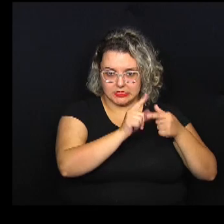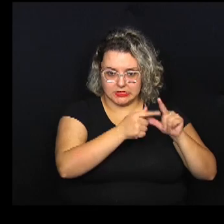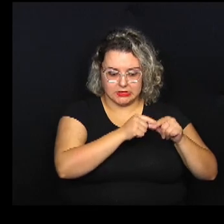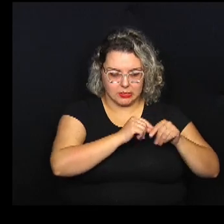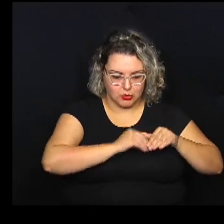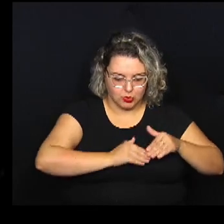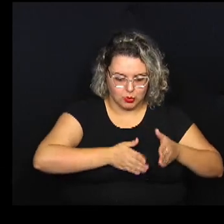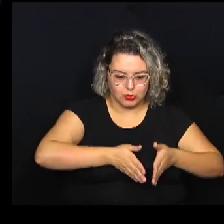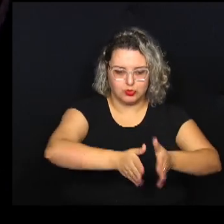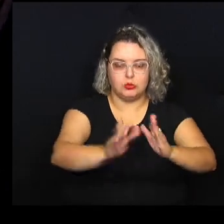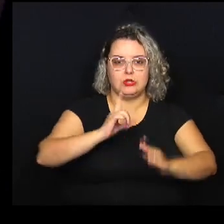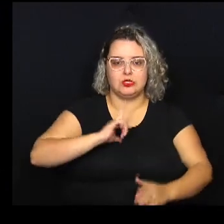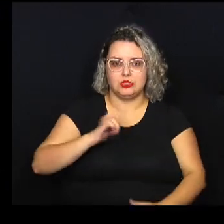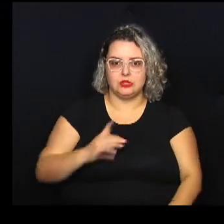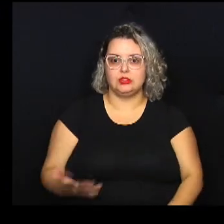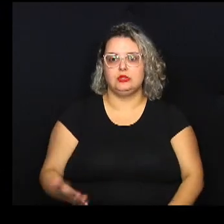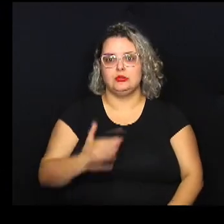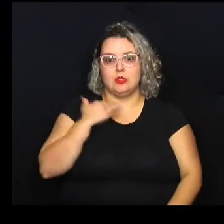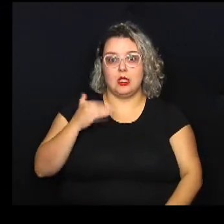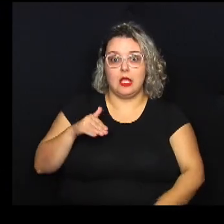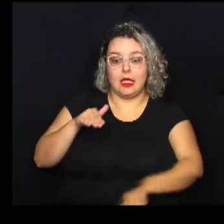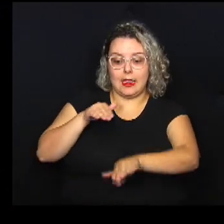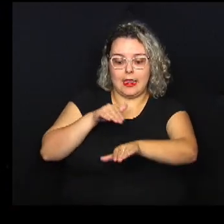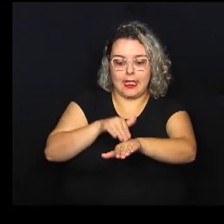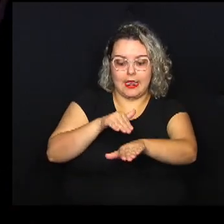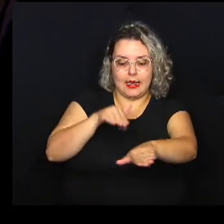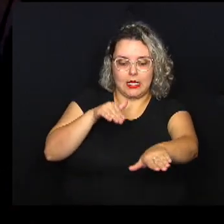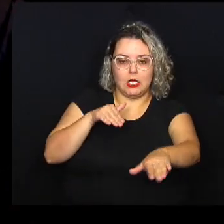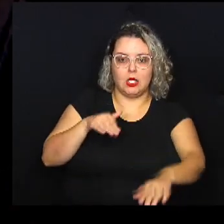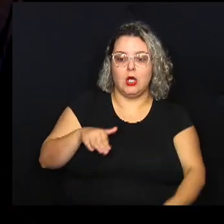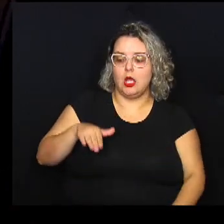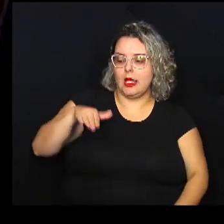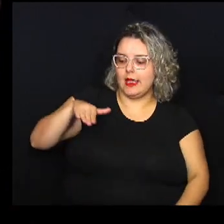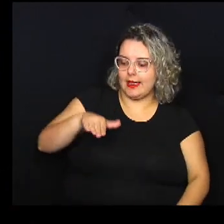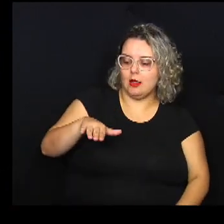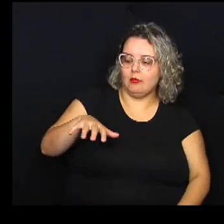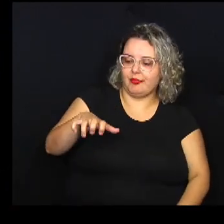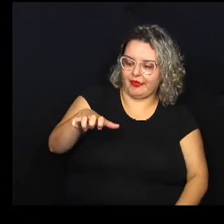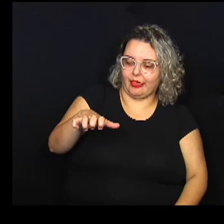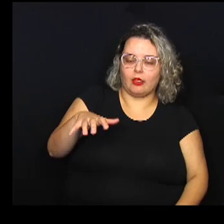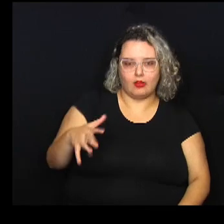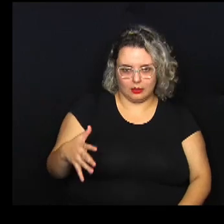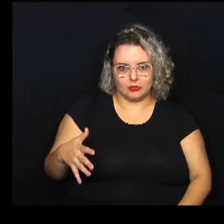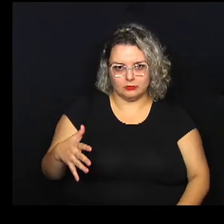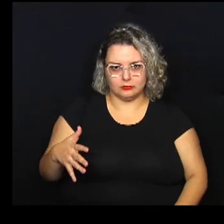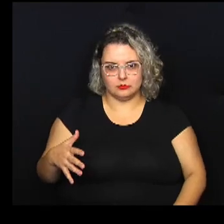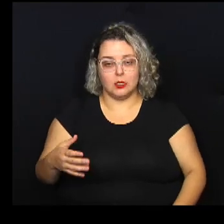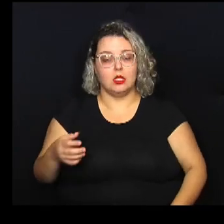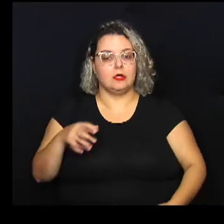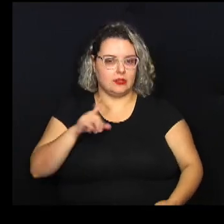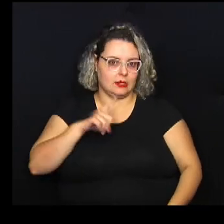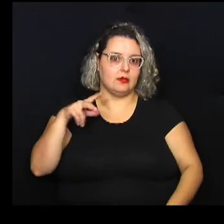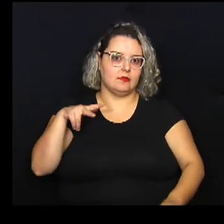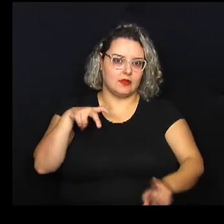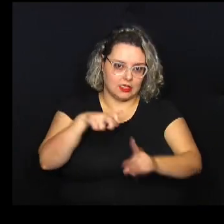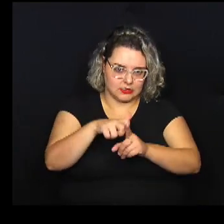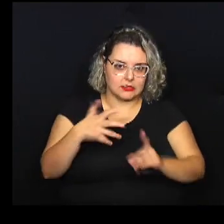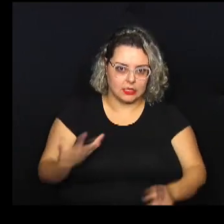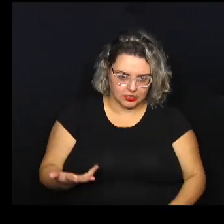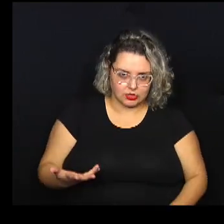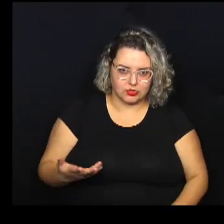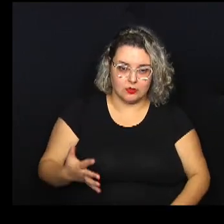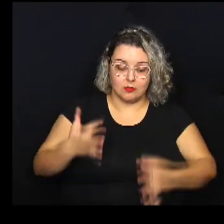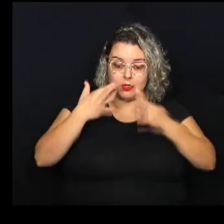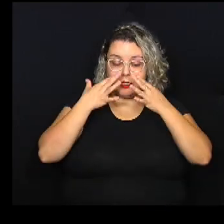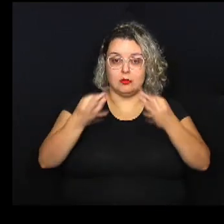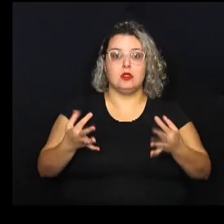Boy. Colocamos carros amassados, por exemplo, onde nós tivemos acidentes, para chamar a atenção da sociedade. E todas